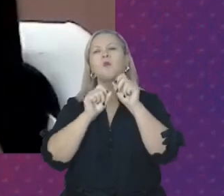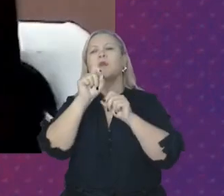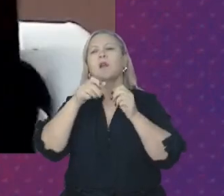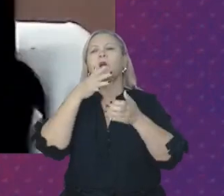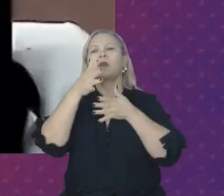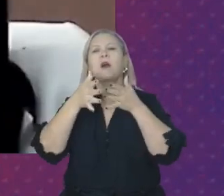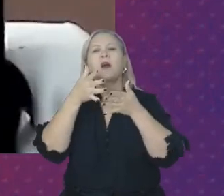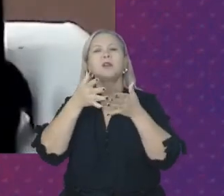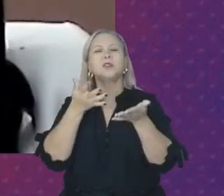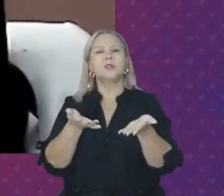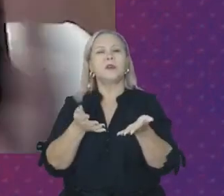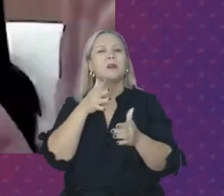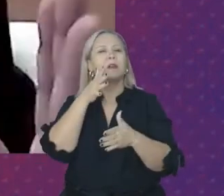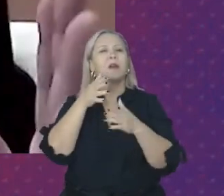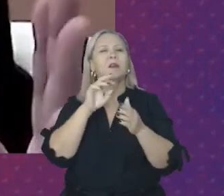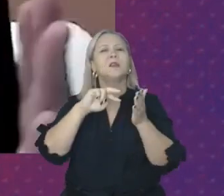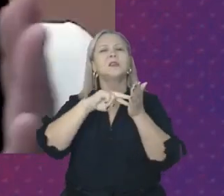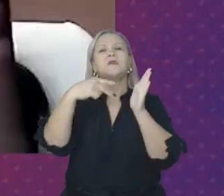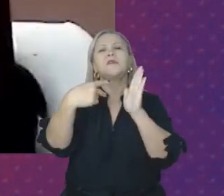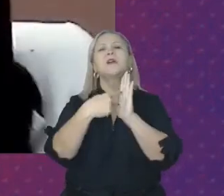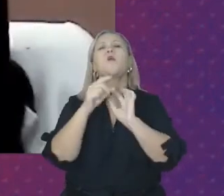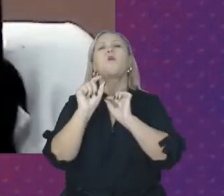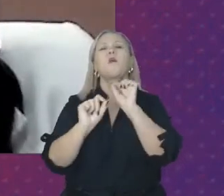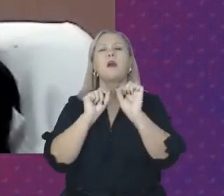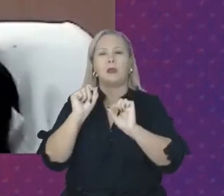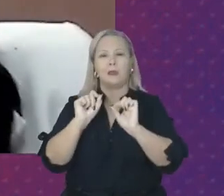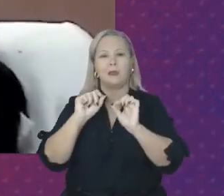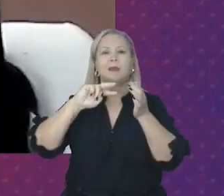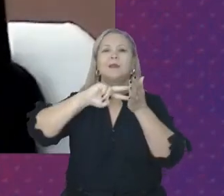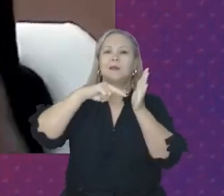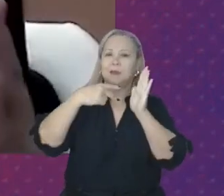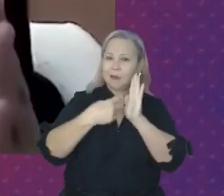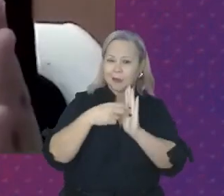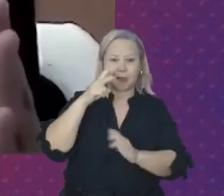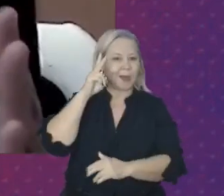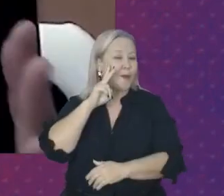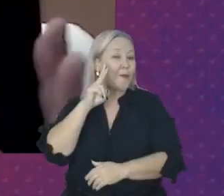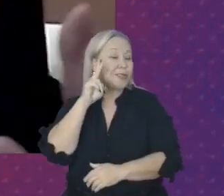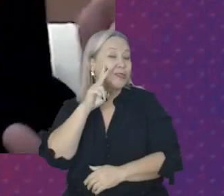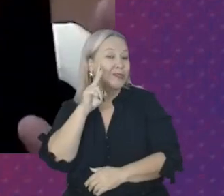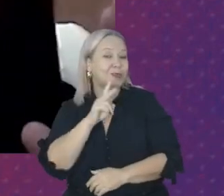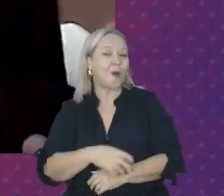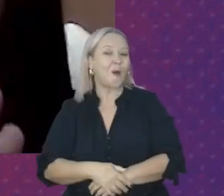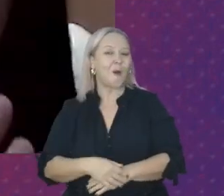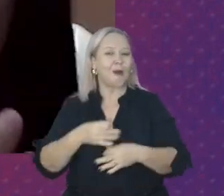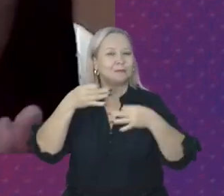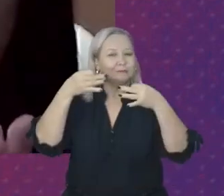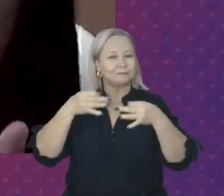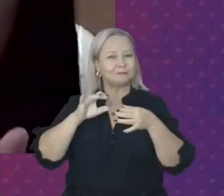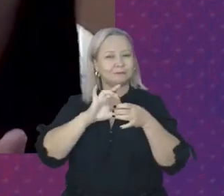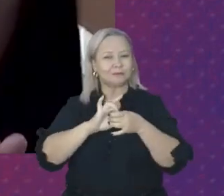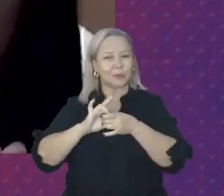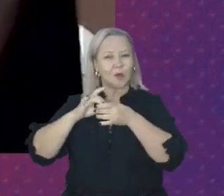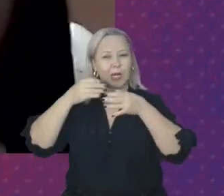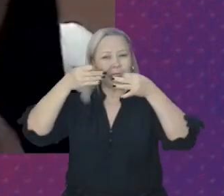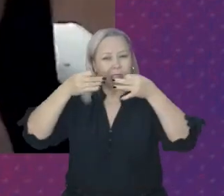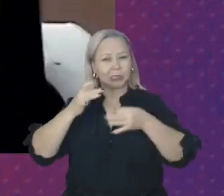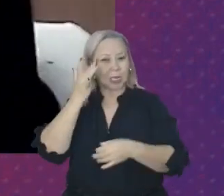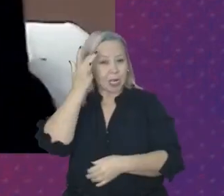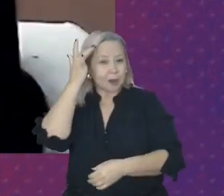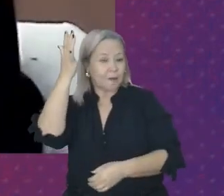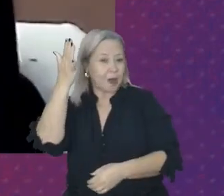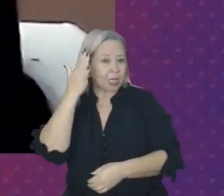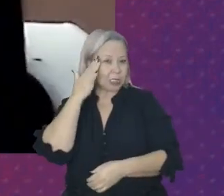gente? Uma narrativa é uma história coerente, consistente e de fácil entendimento.